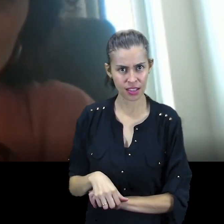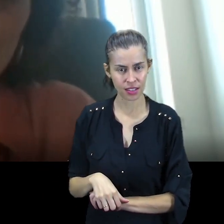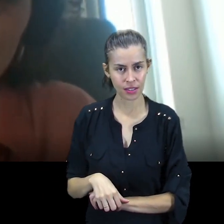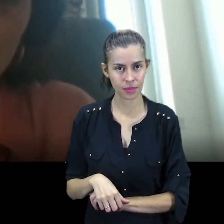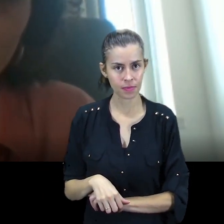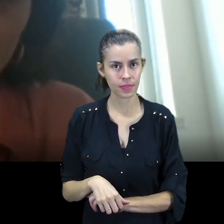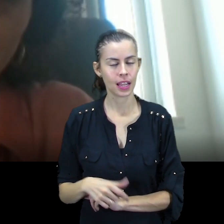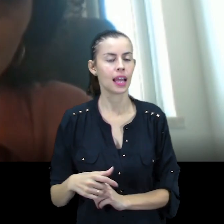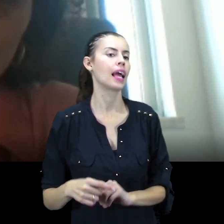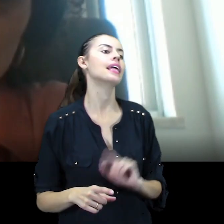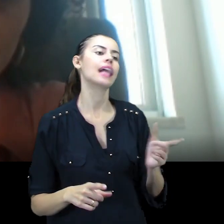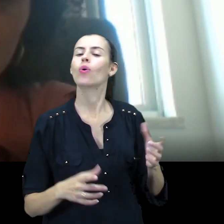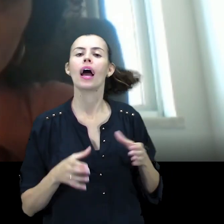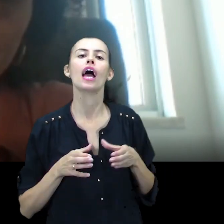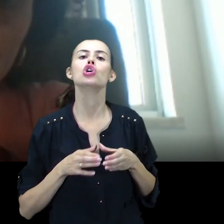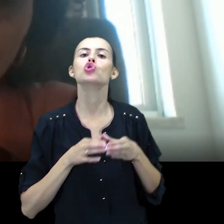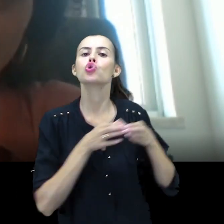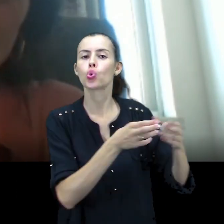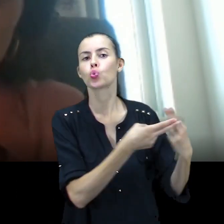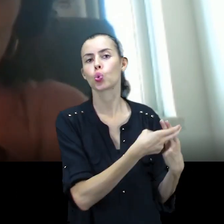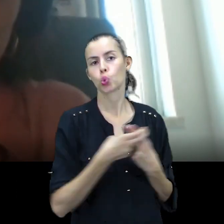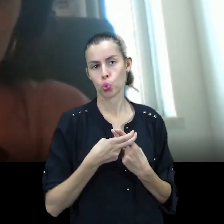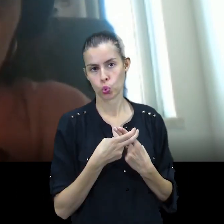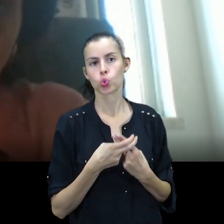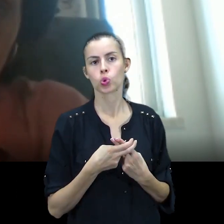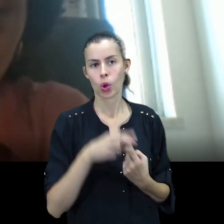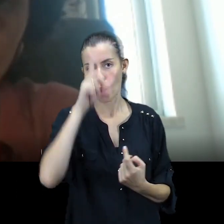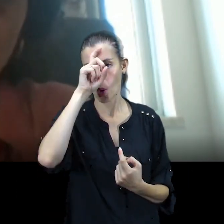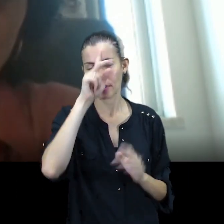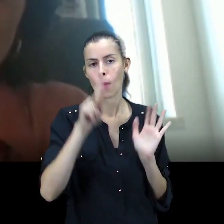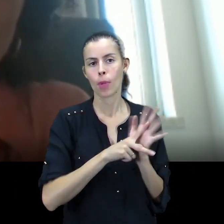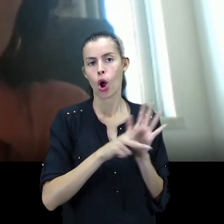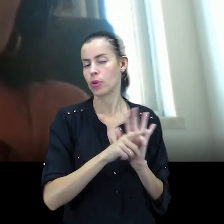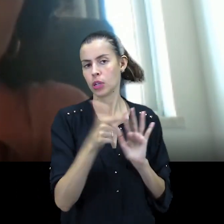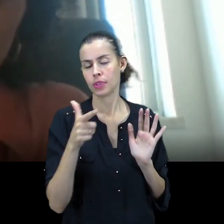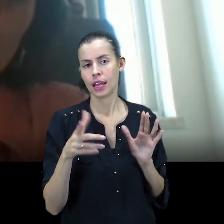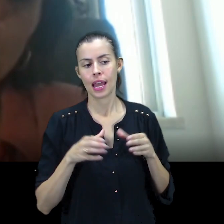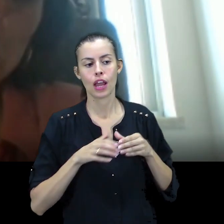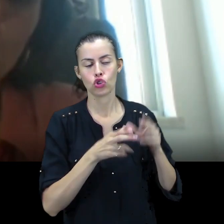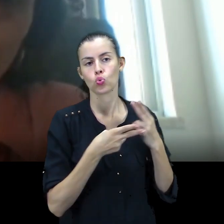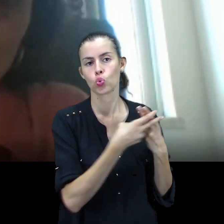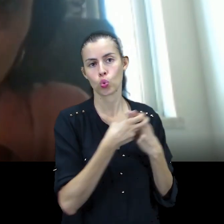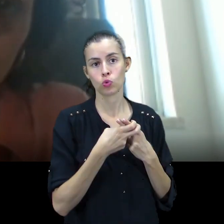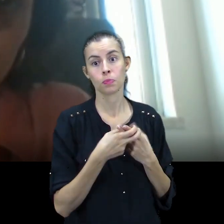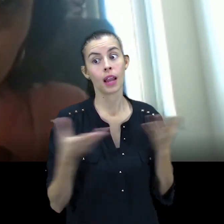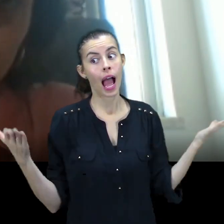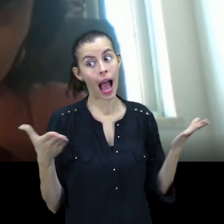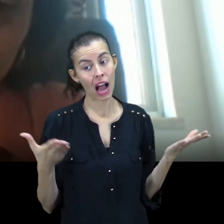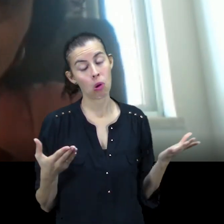Mas, inclusive, assim, é um campus que a gente hoje não aumenta o número de vagas porque não tem um hospital